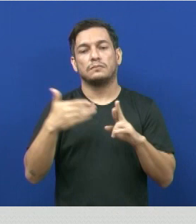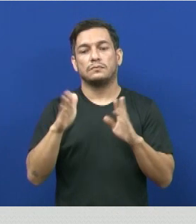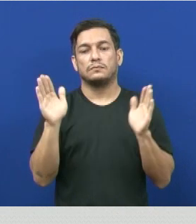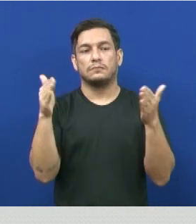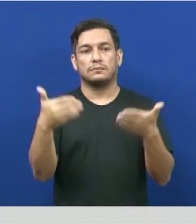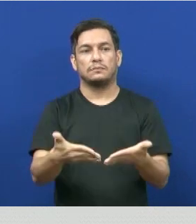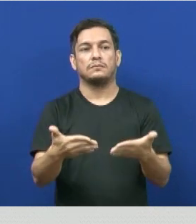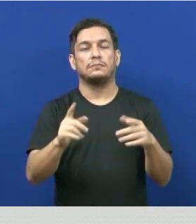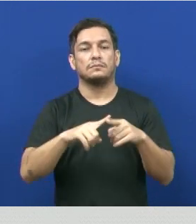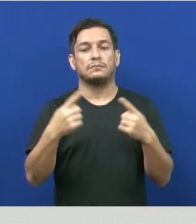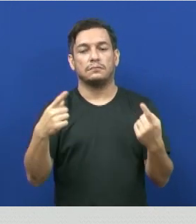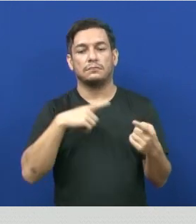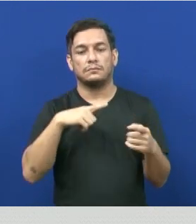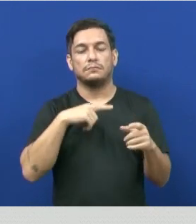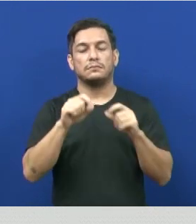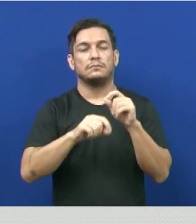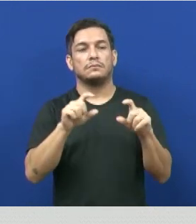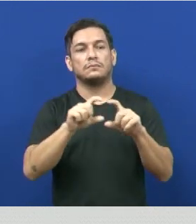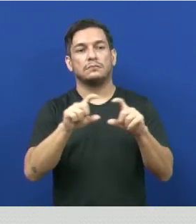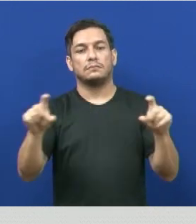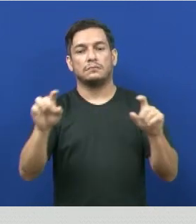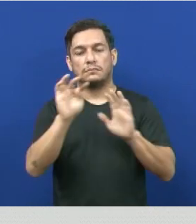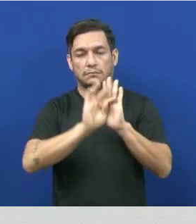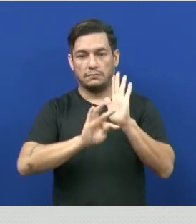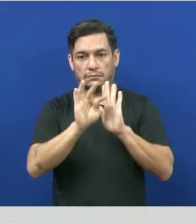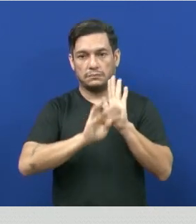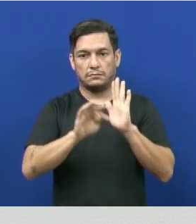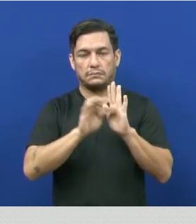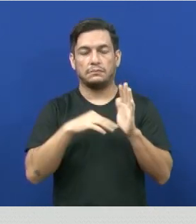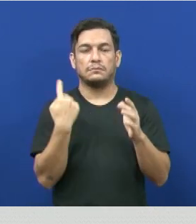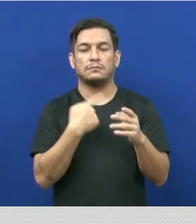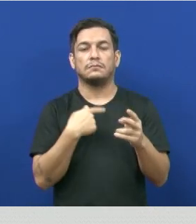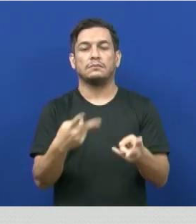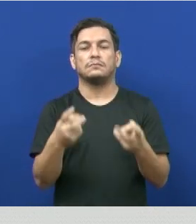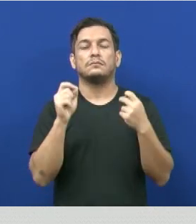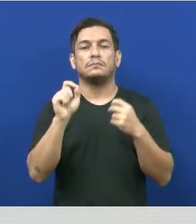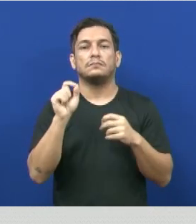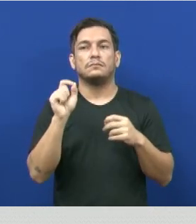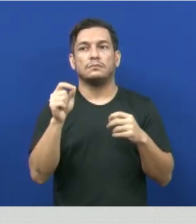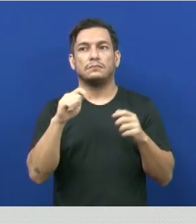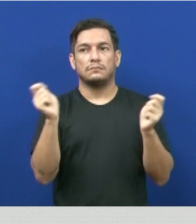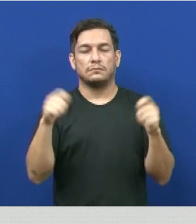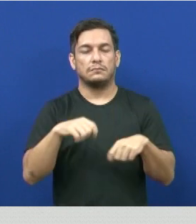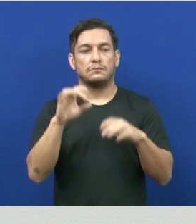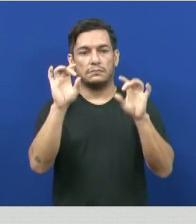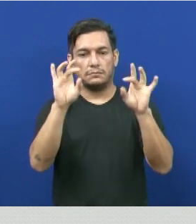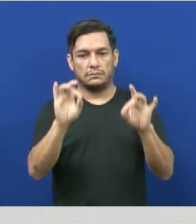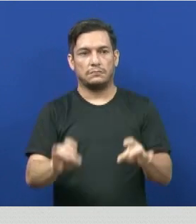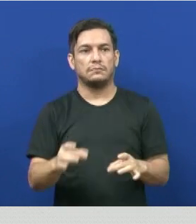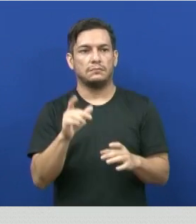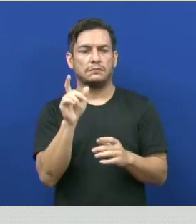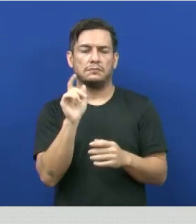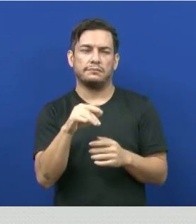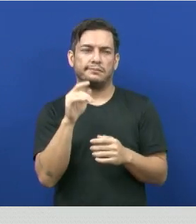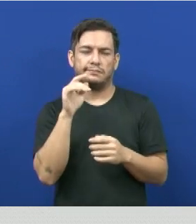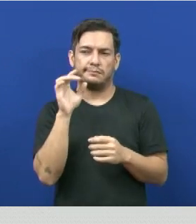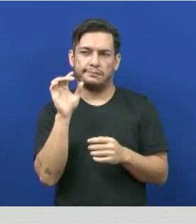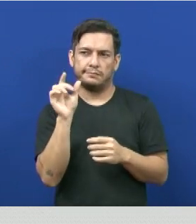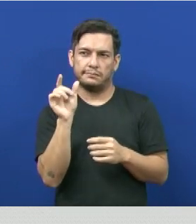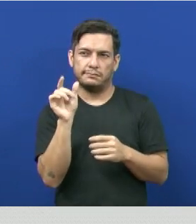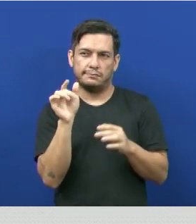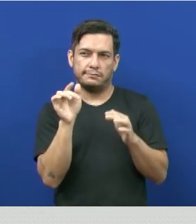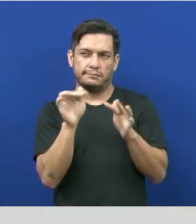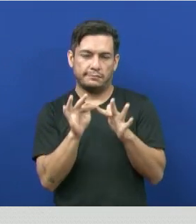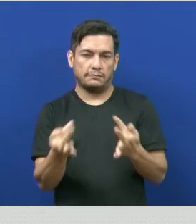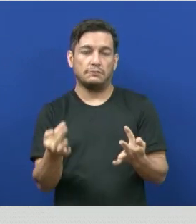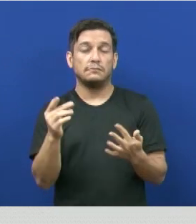específica mas tem um trecho nesse a parte do texto que a gente percebe que dá um detalhe pequeno bem singelo